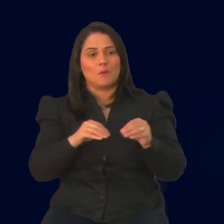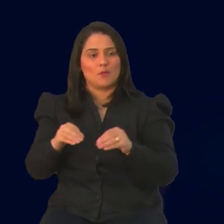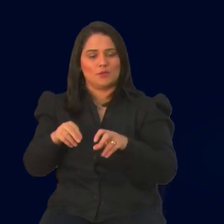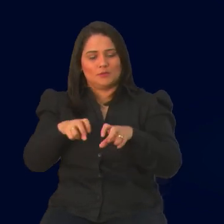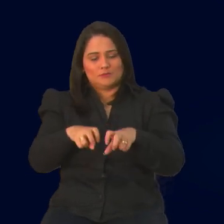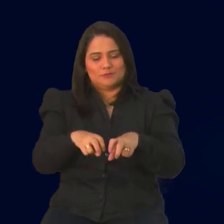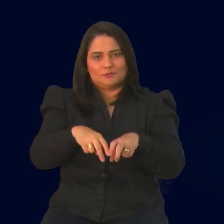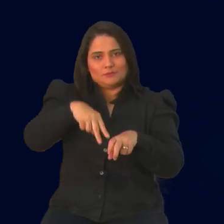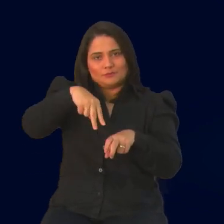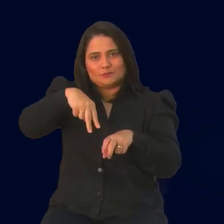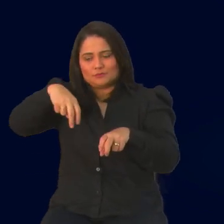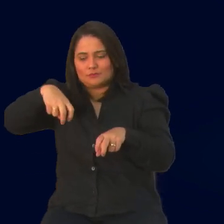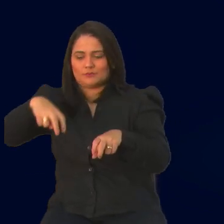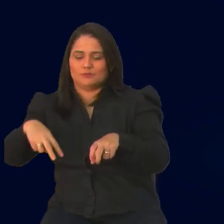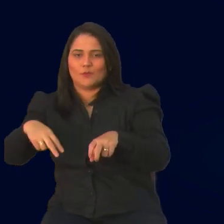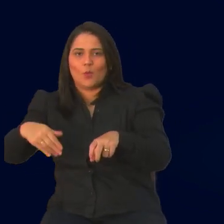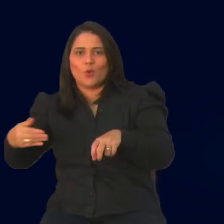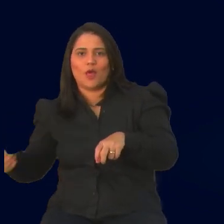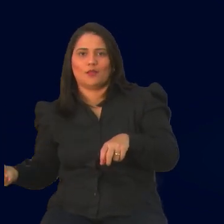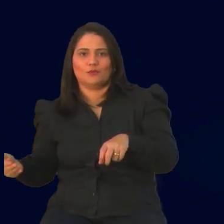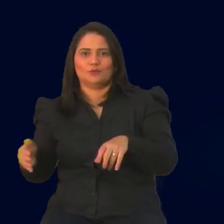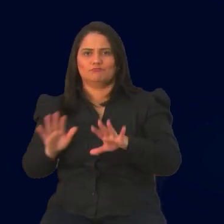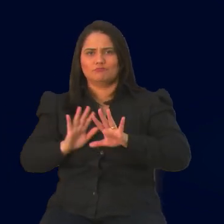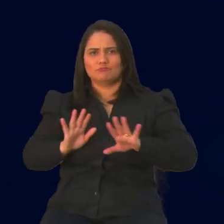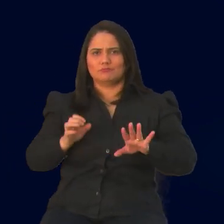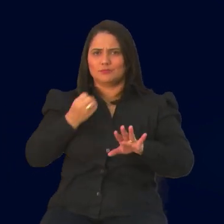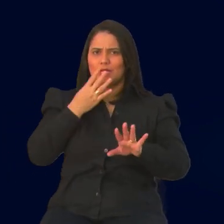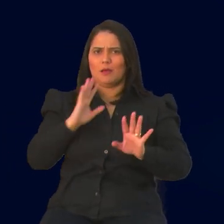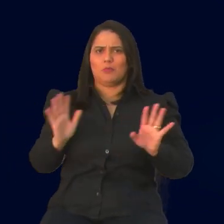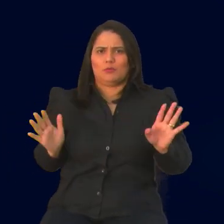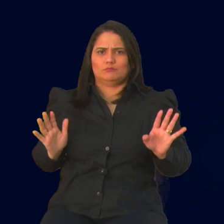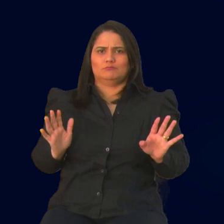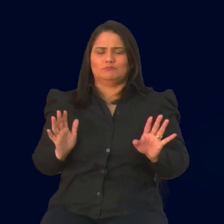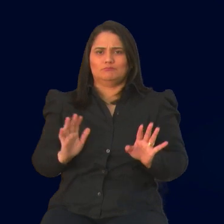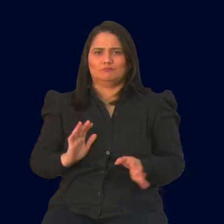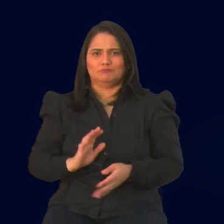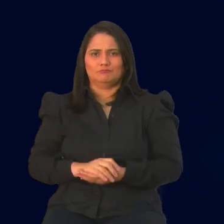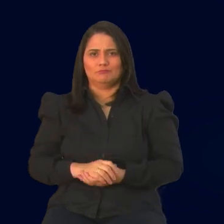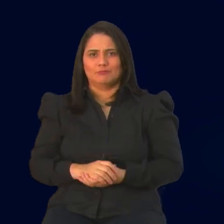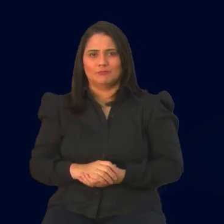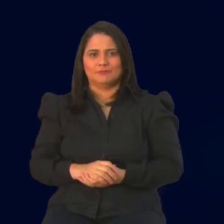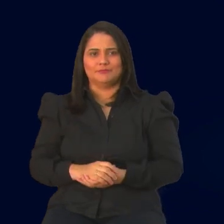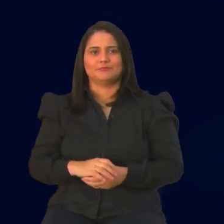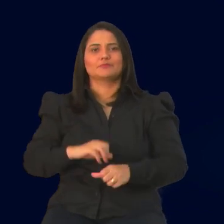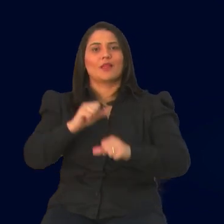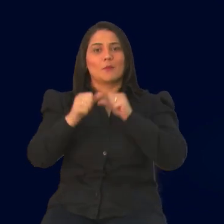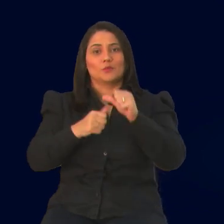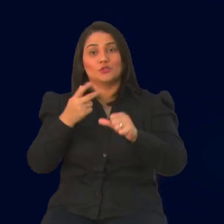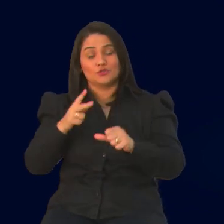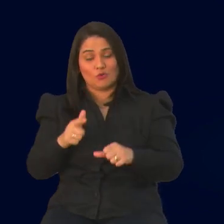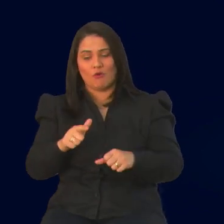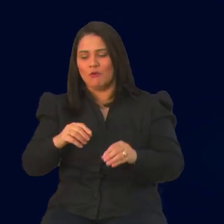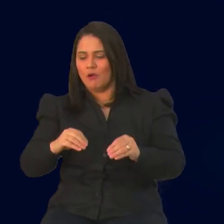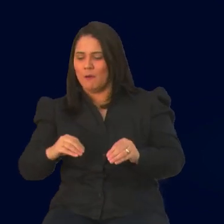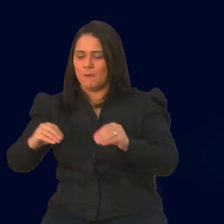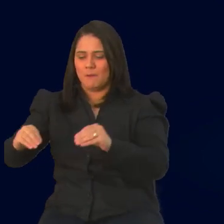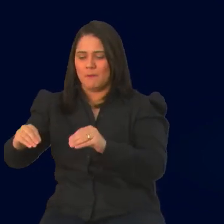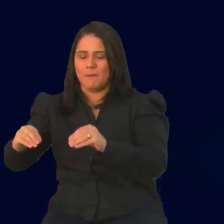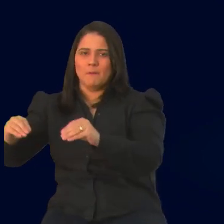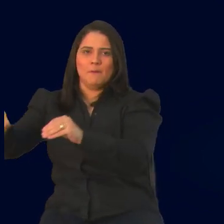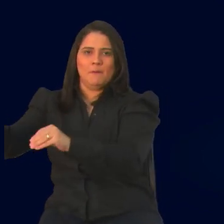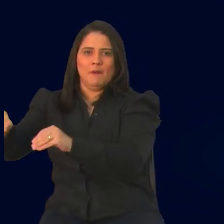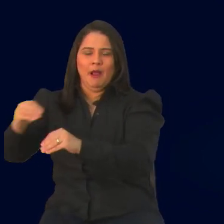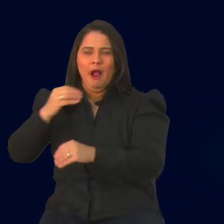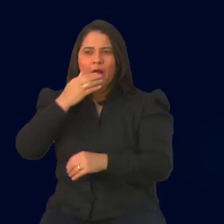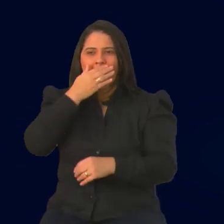o mínimo esforço. E acha que está fazendo grandes coisas. Muda de novo. E a pessoa vai só para do lado.